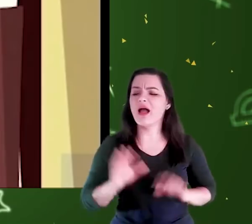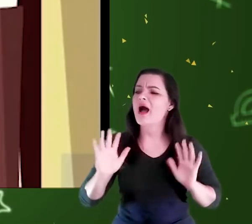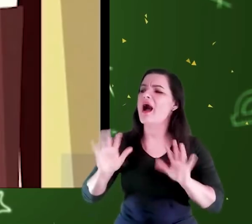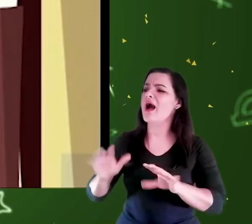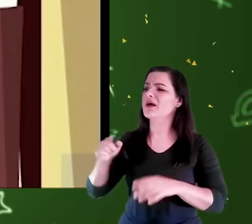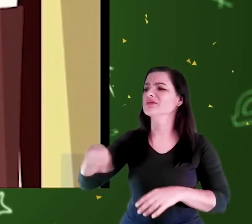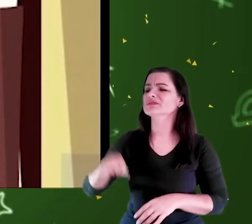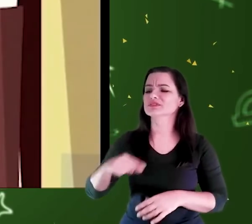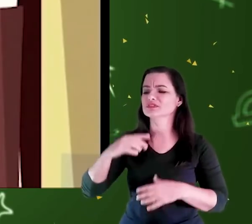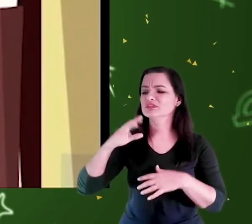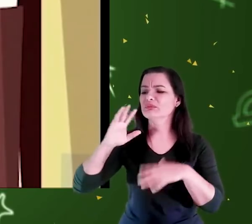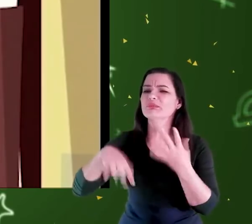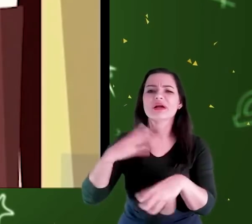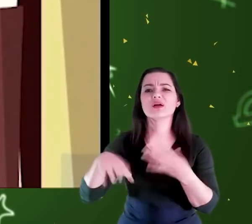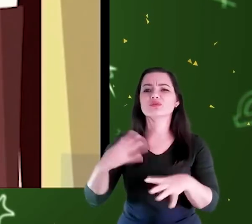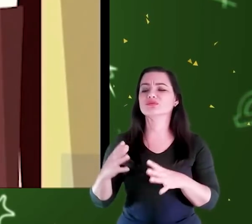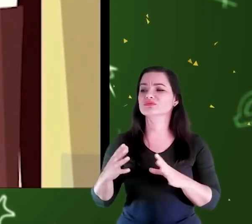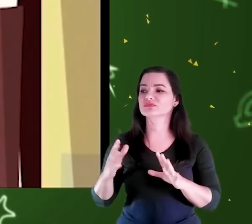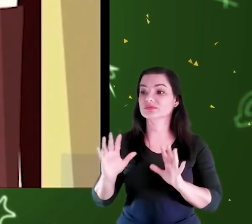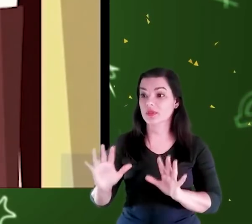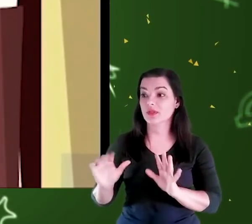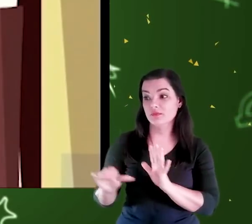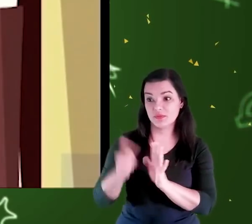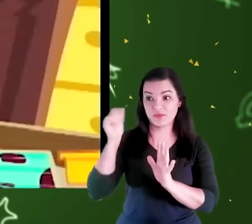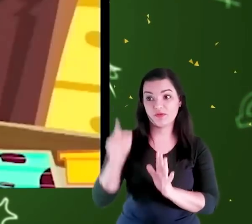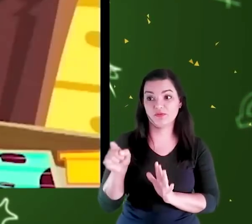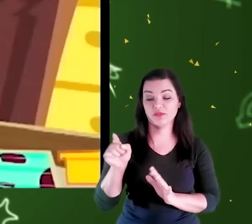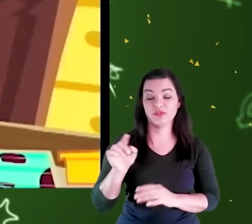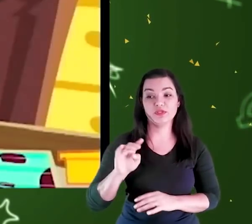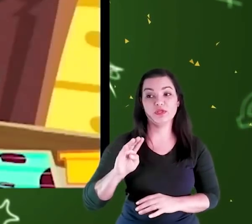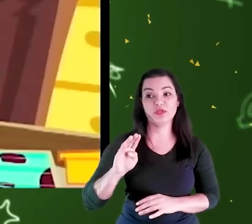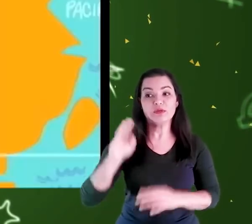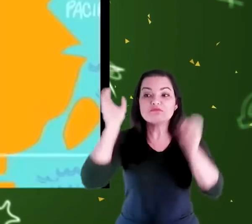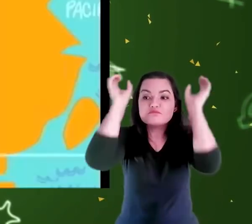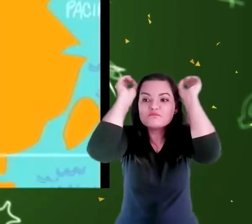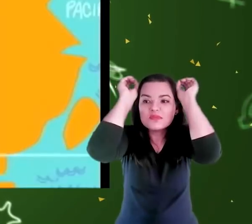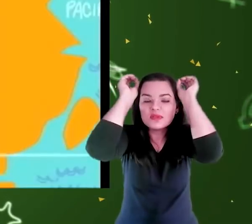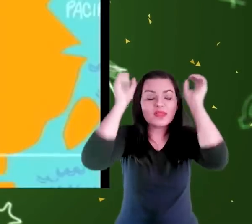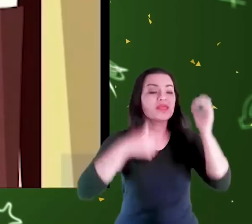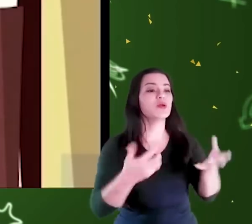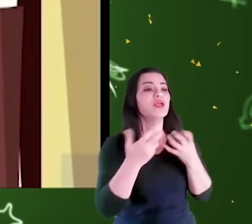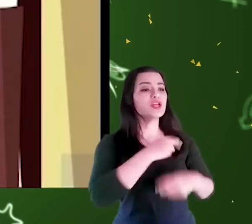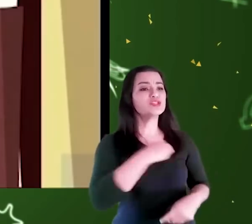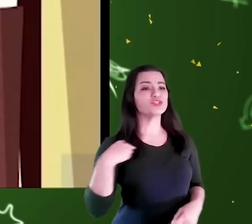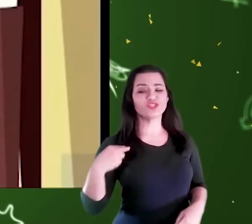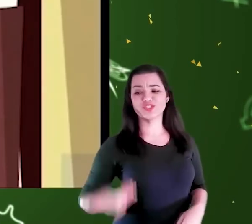muito bagunceiros. Primeiro você, Bia. Eu quero a China.